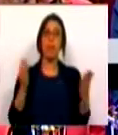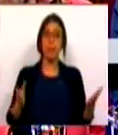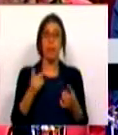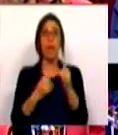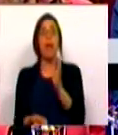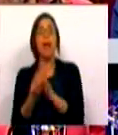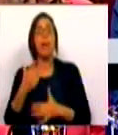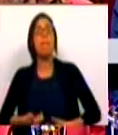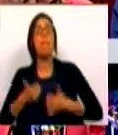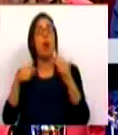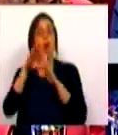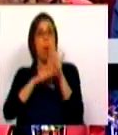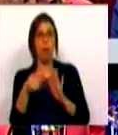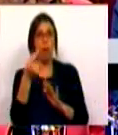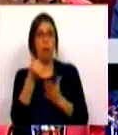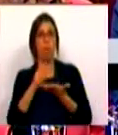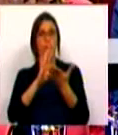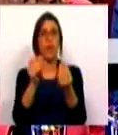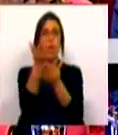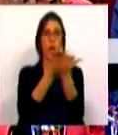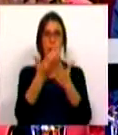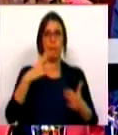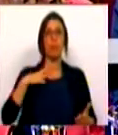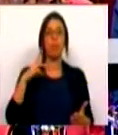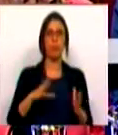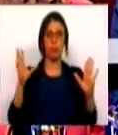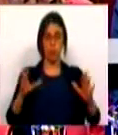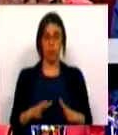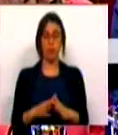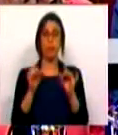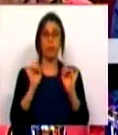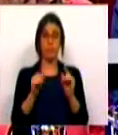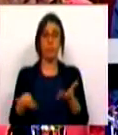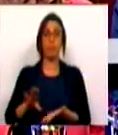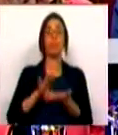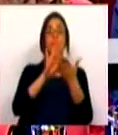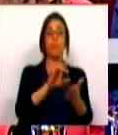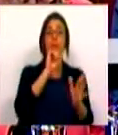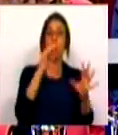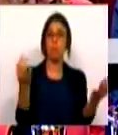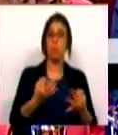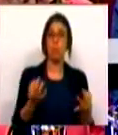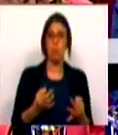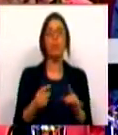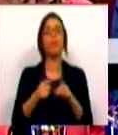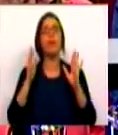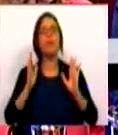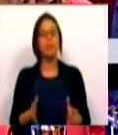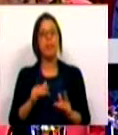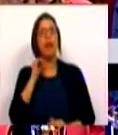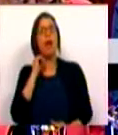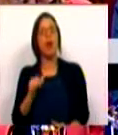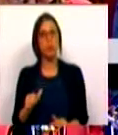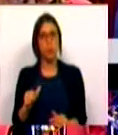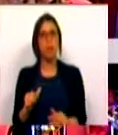a criação de melhores condições de financiamento à economia portuguesa. Para que essa capitalização fosse possível, foi necessária uma